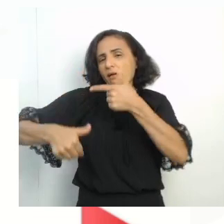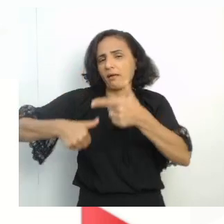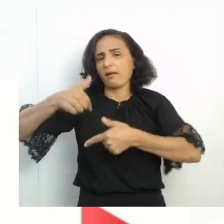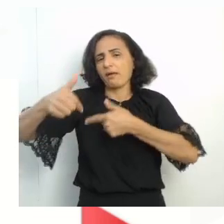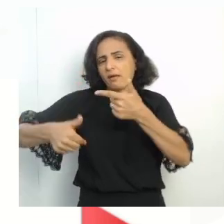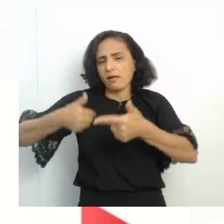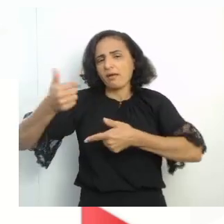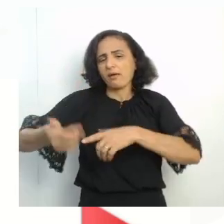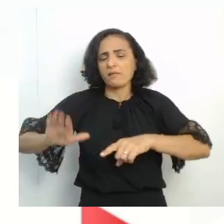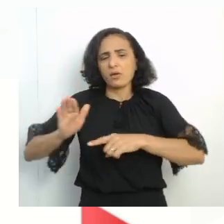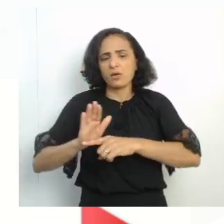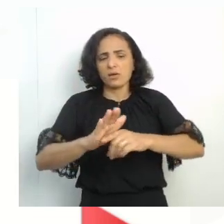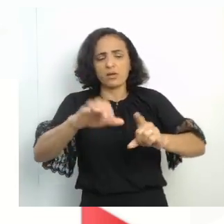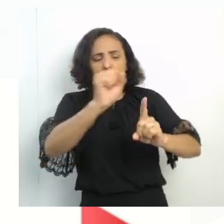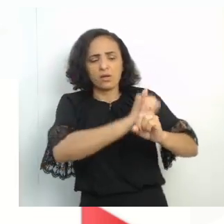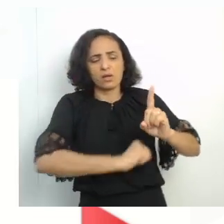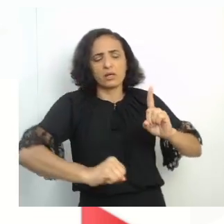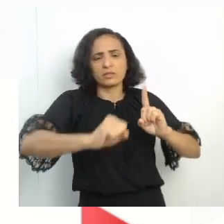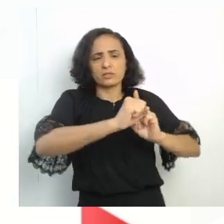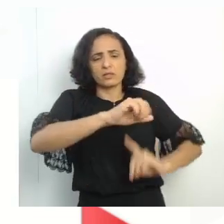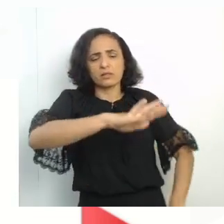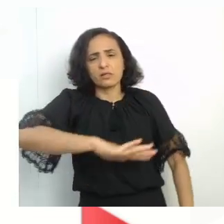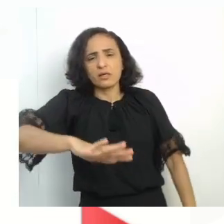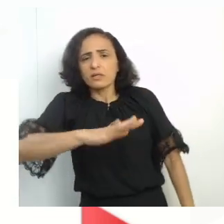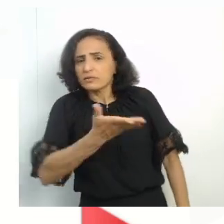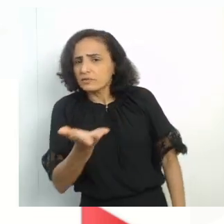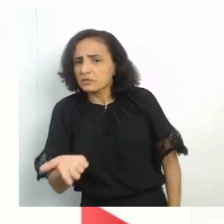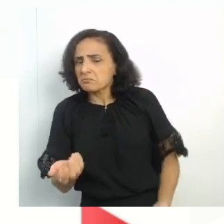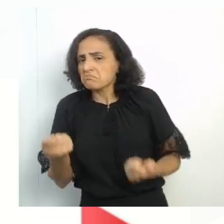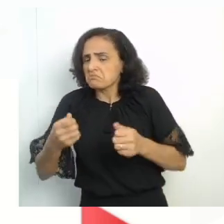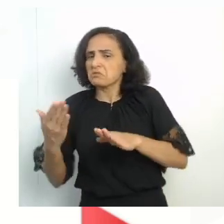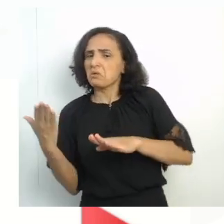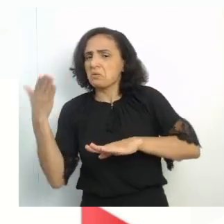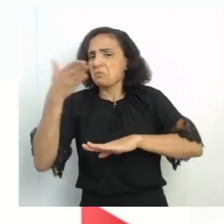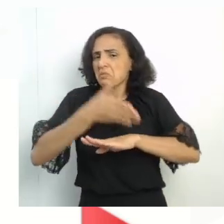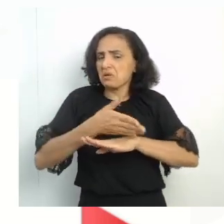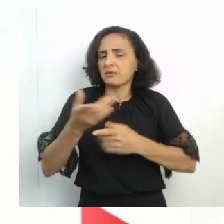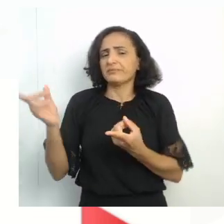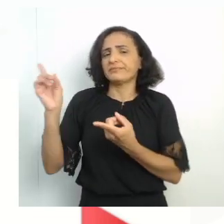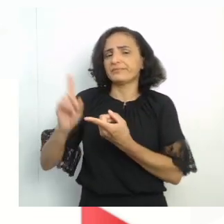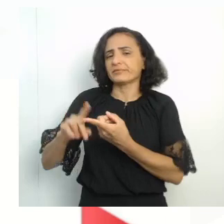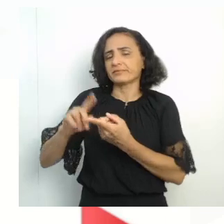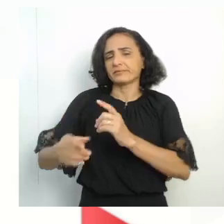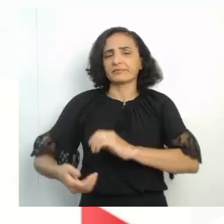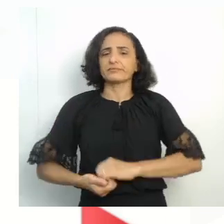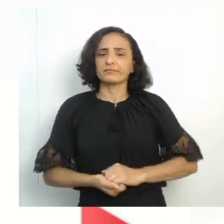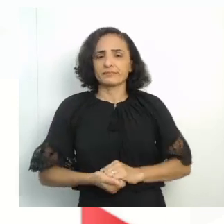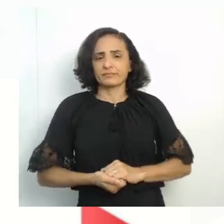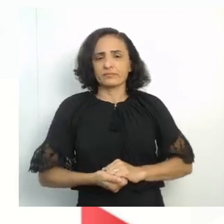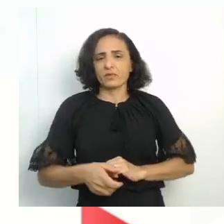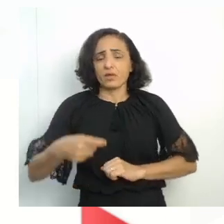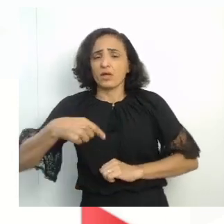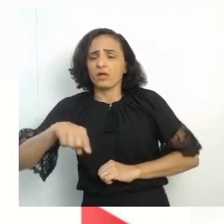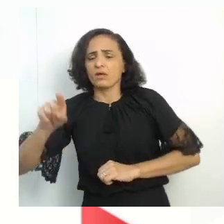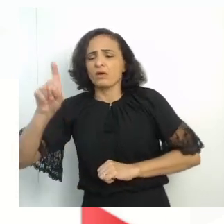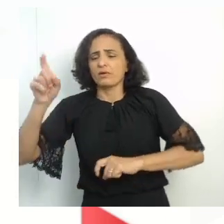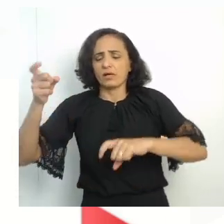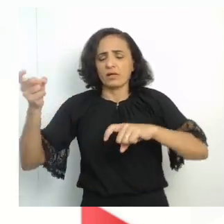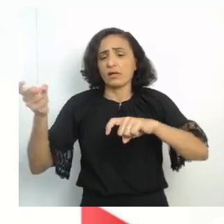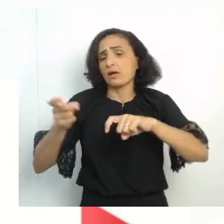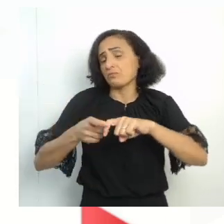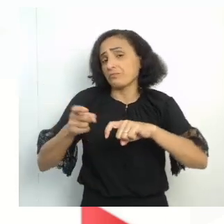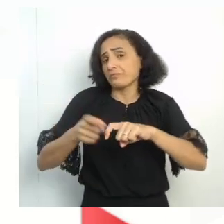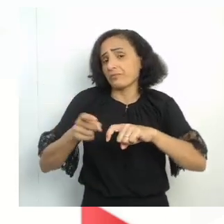serviço social ali, caso necessário. E existe o tratamento que é longo, que é multidisciplinar e